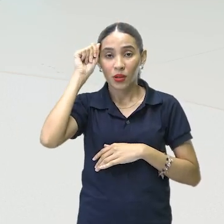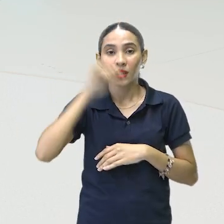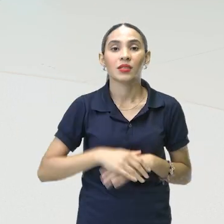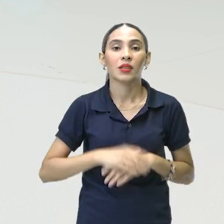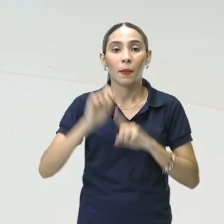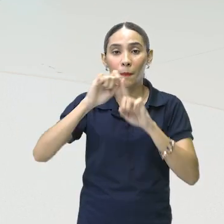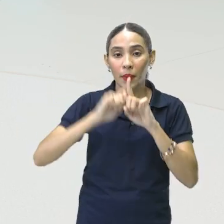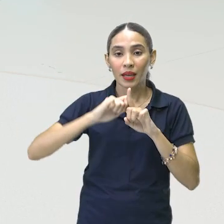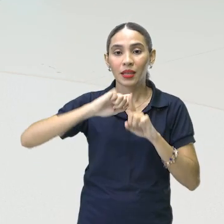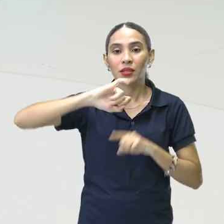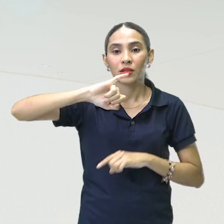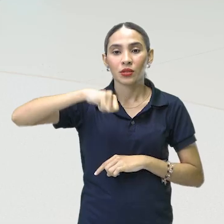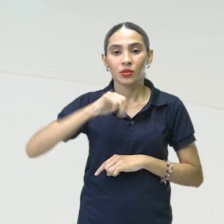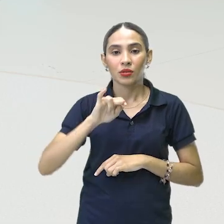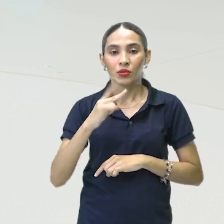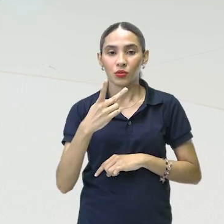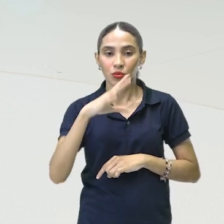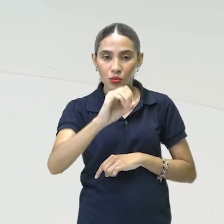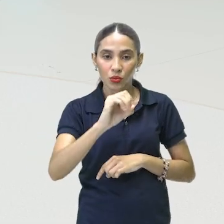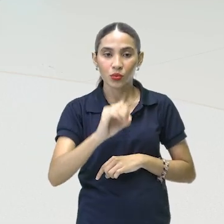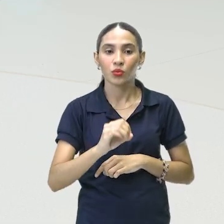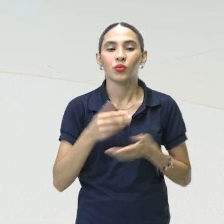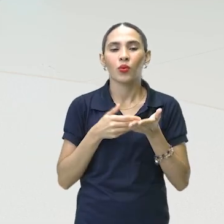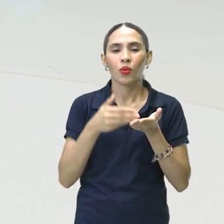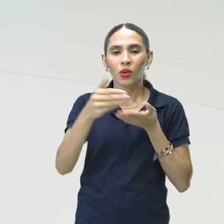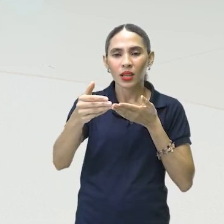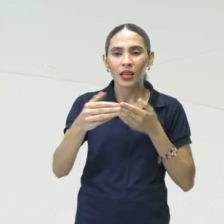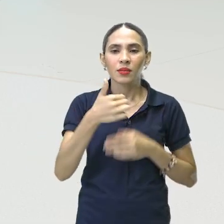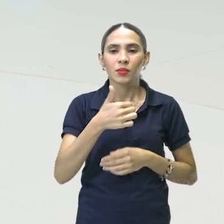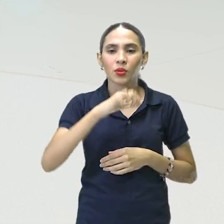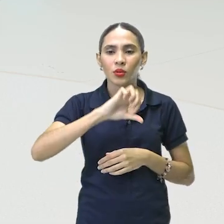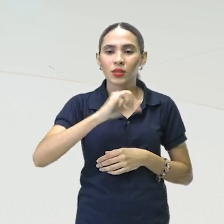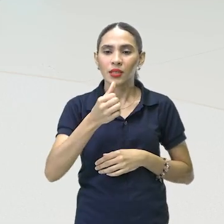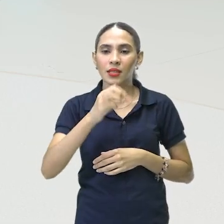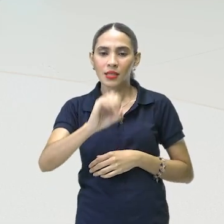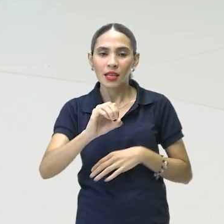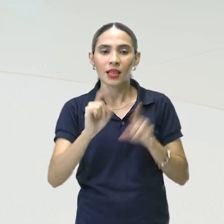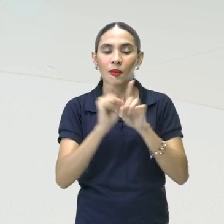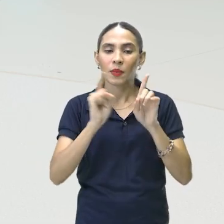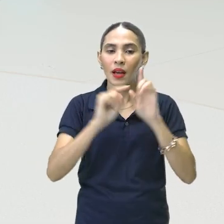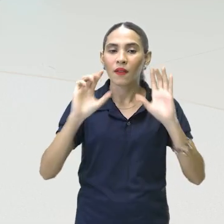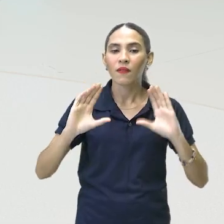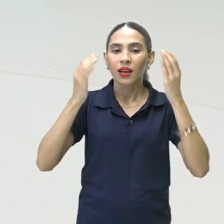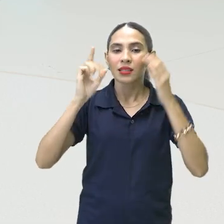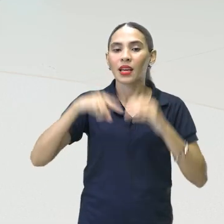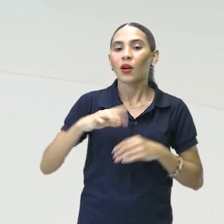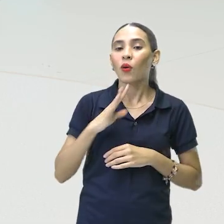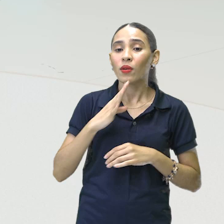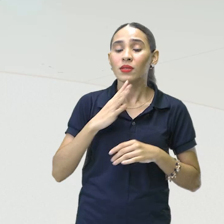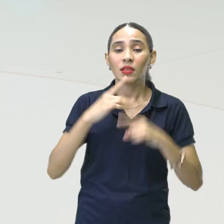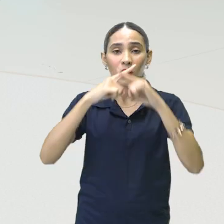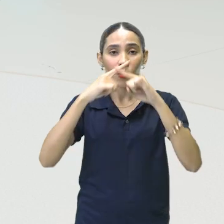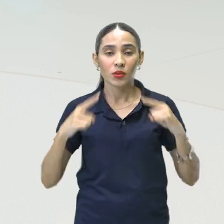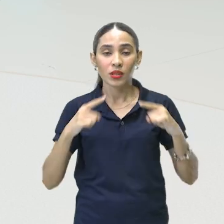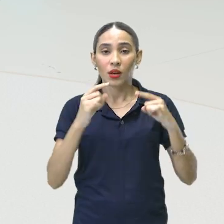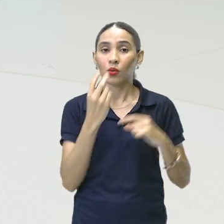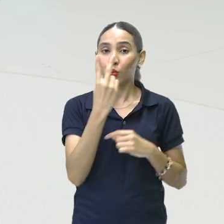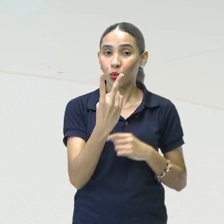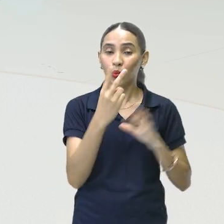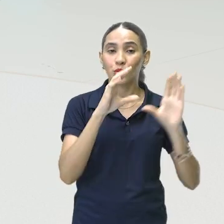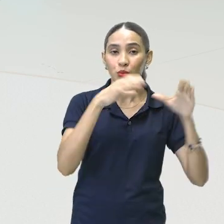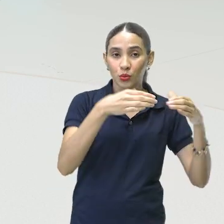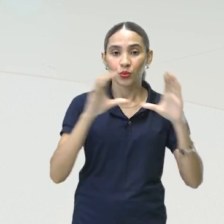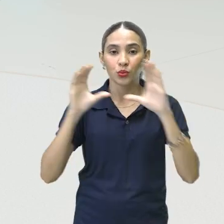junho, realizada desde os anos de 1960. A festa é conhecida pela competição